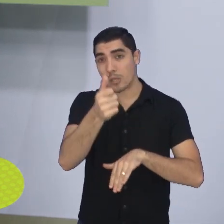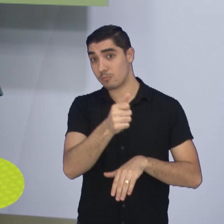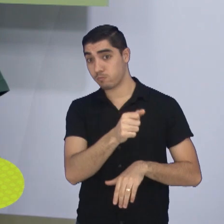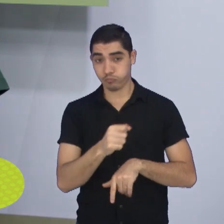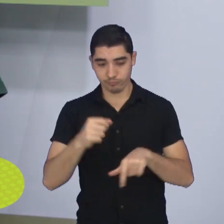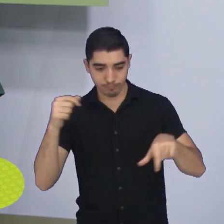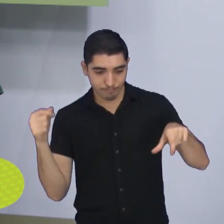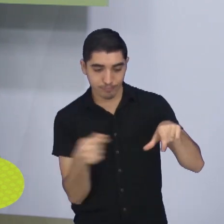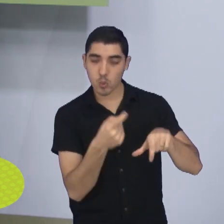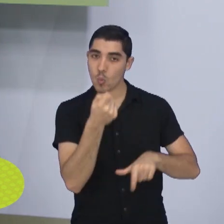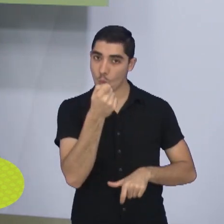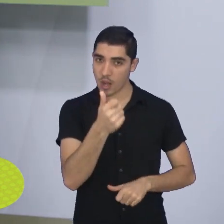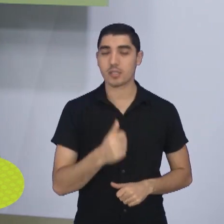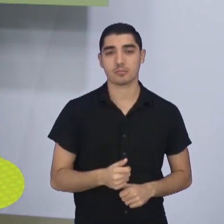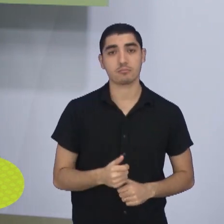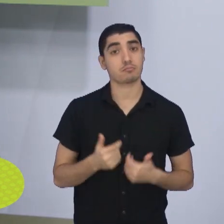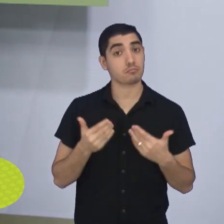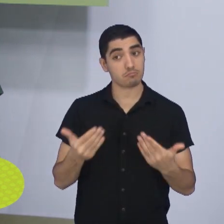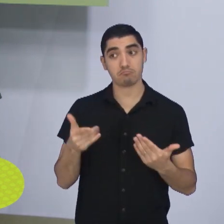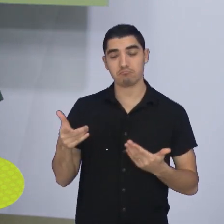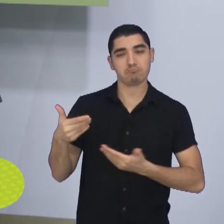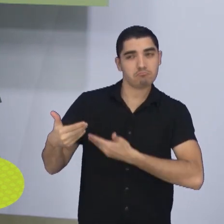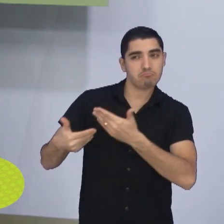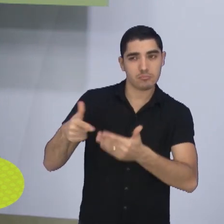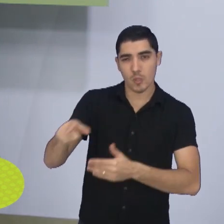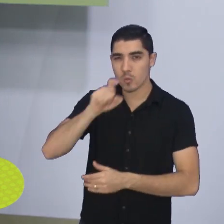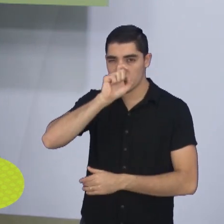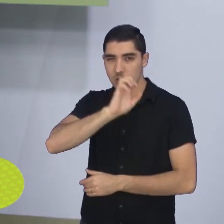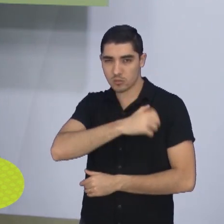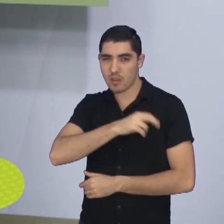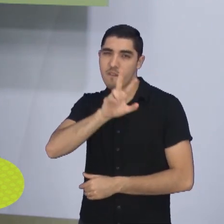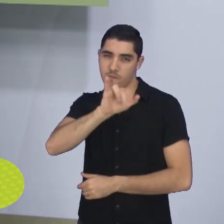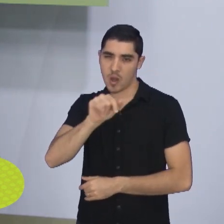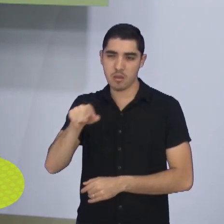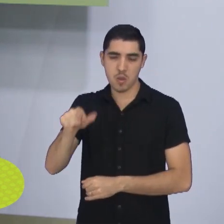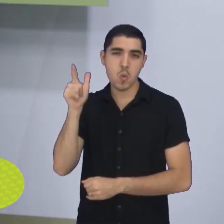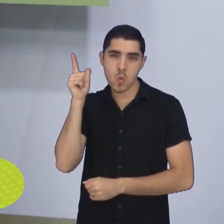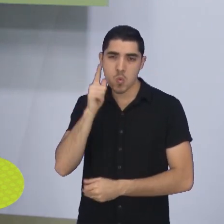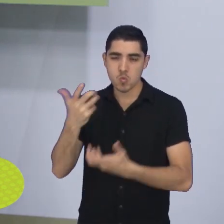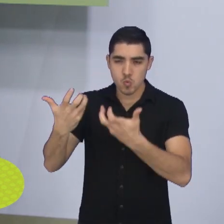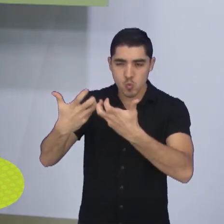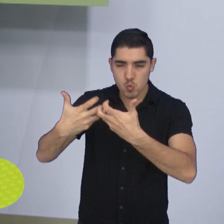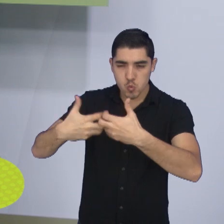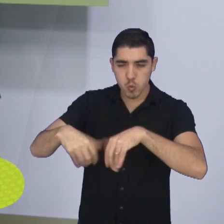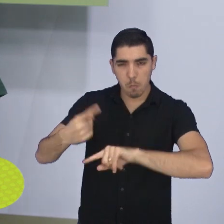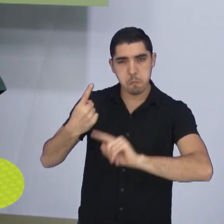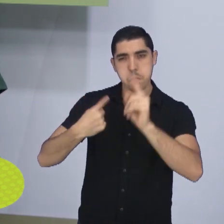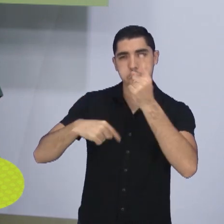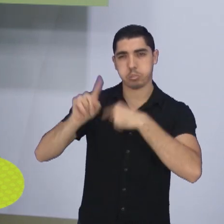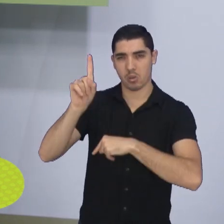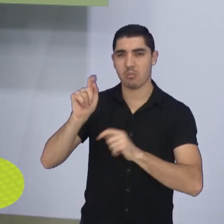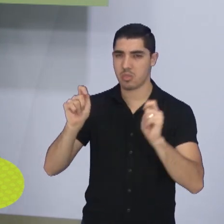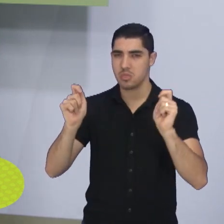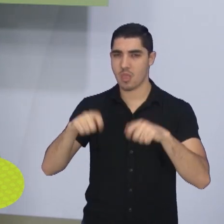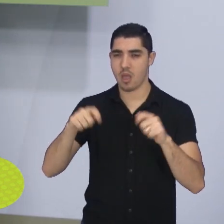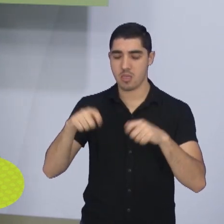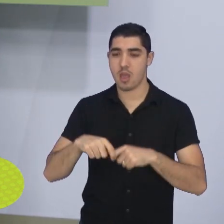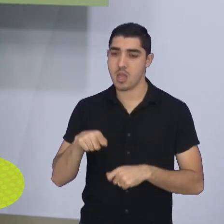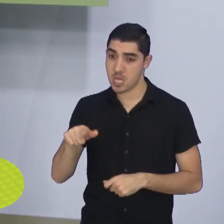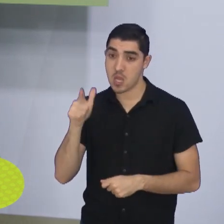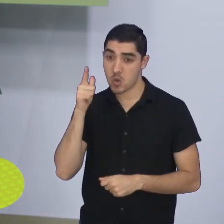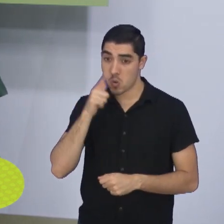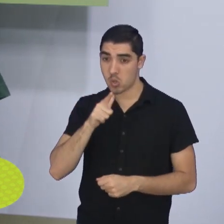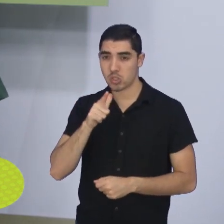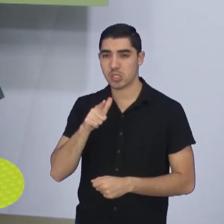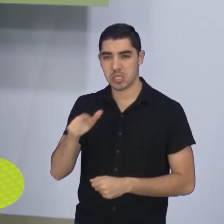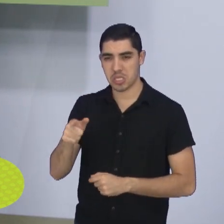cabeça. Então, com o tempo, esse time do São José tende a pegar um entrosamento maior, e aí vai, enfim,